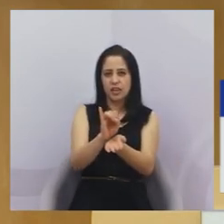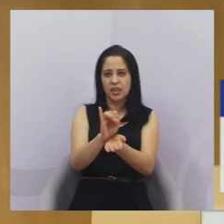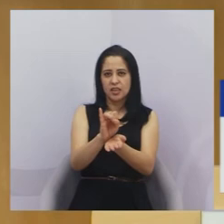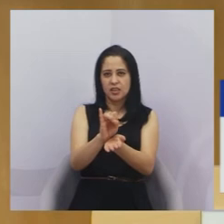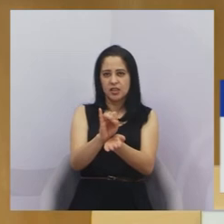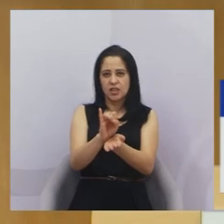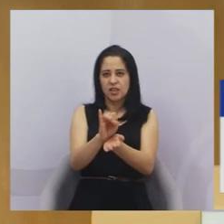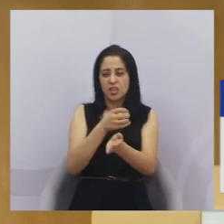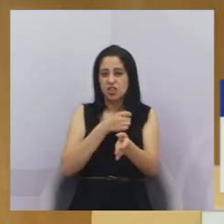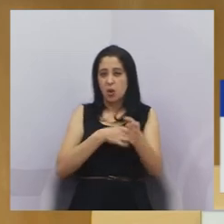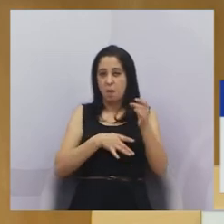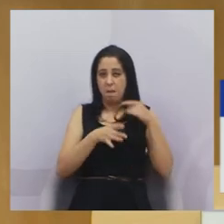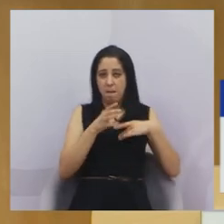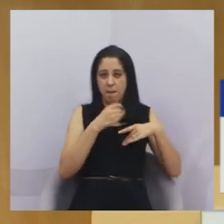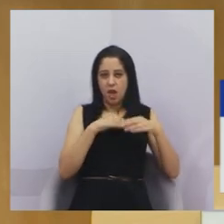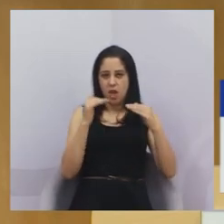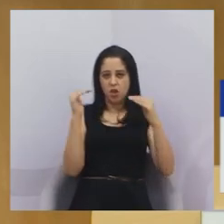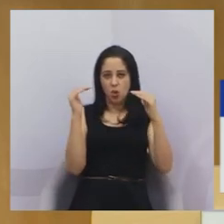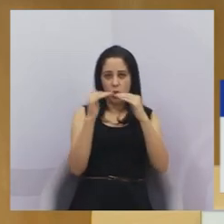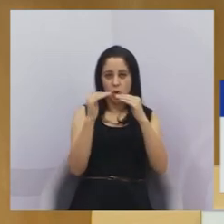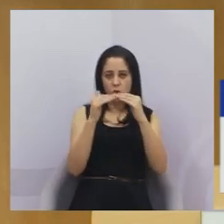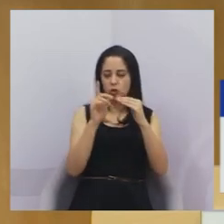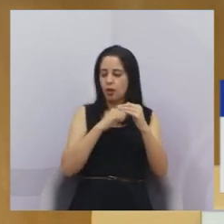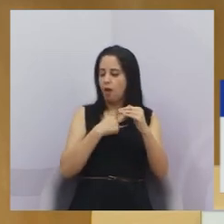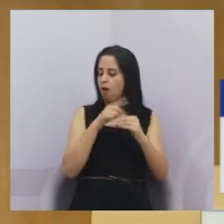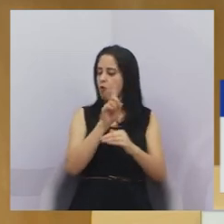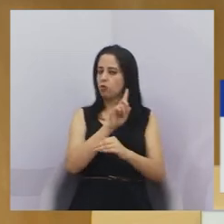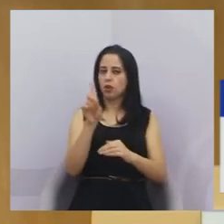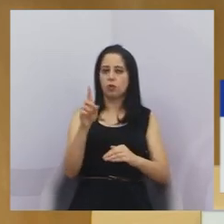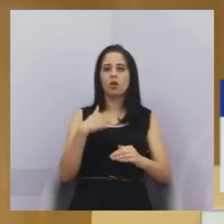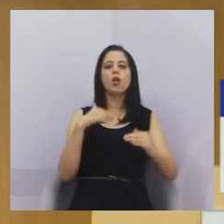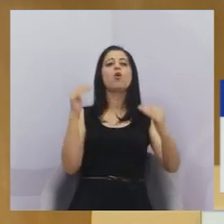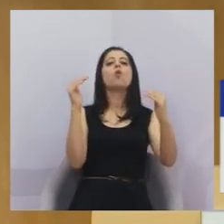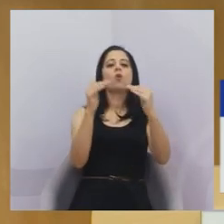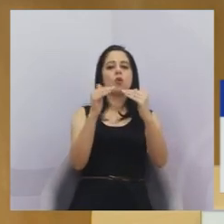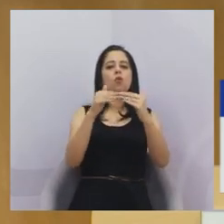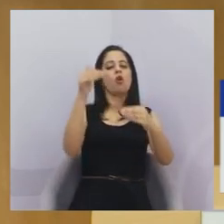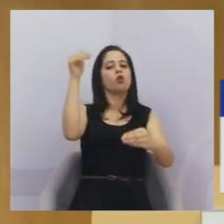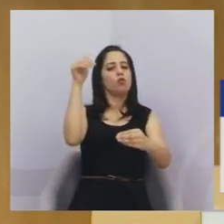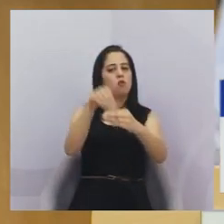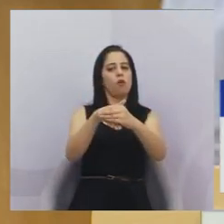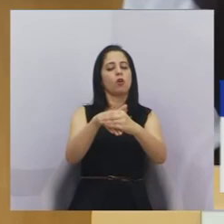votar favorável. Meu voto vai ser favorável a vocês.